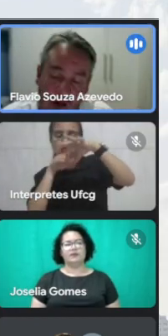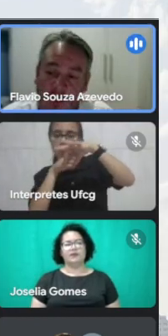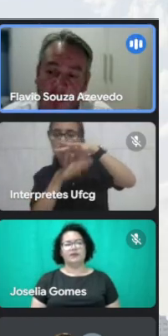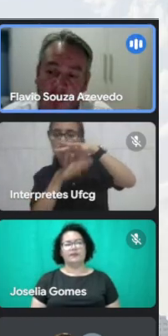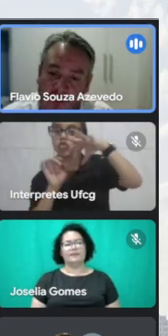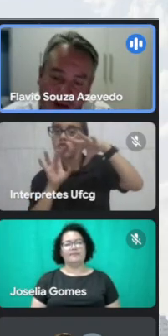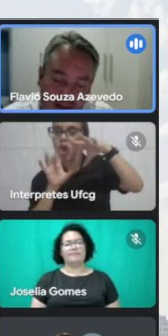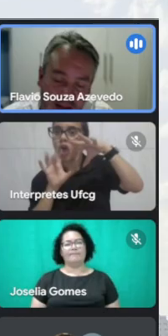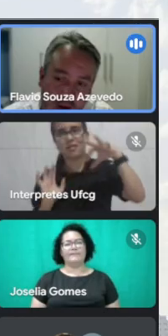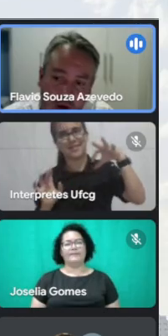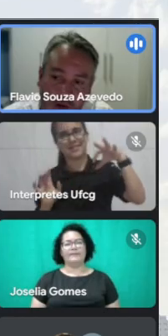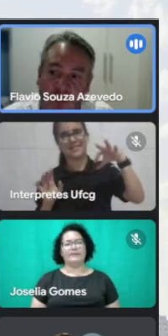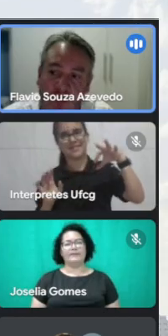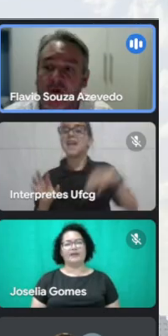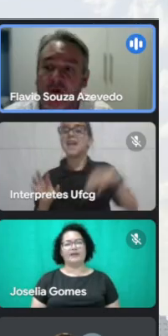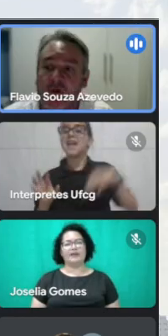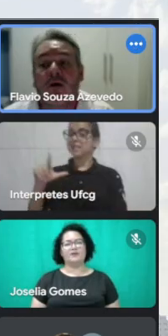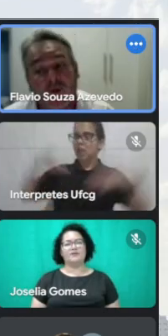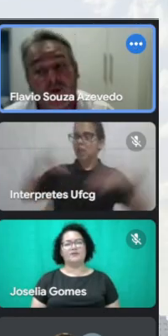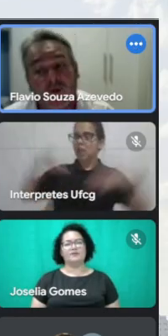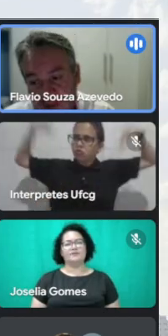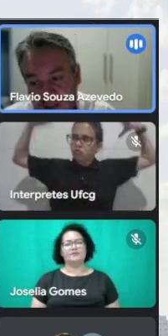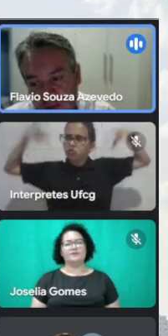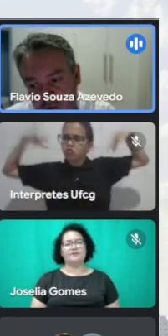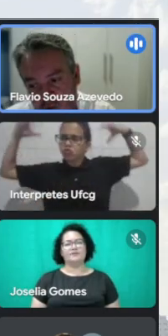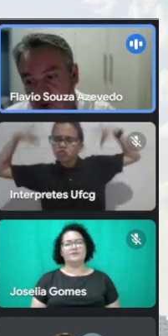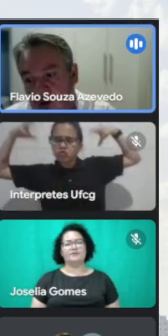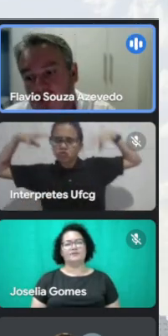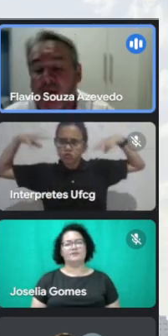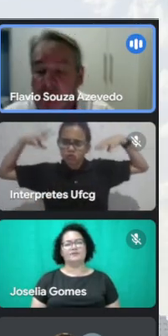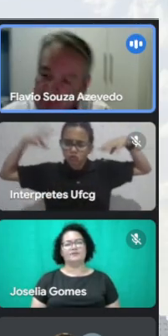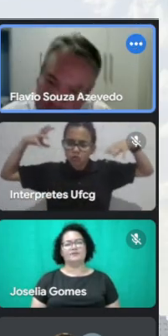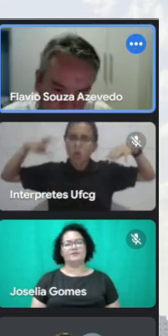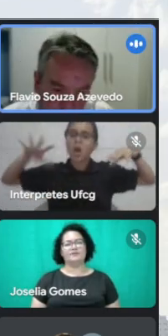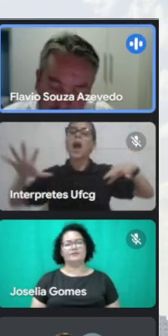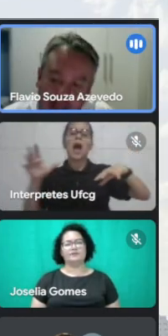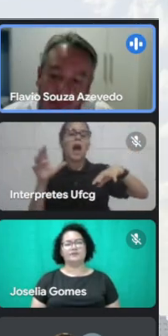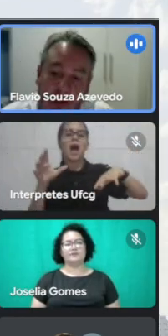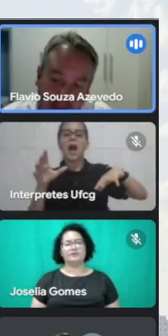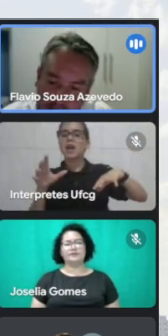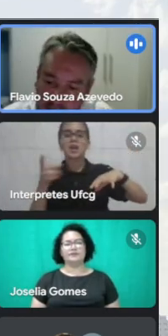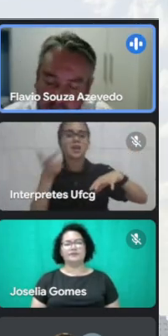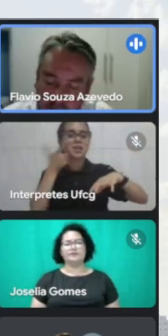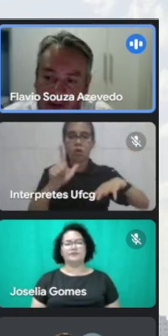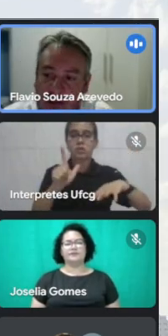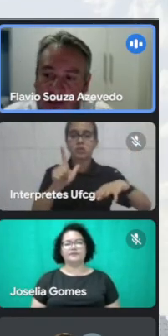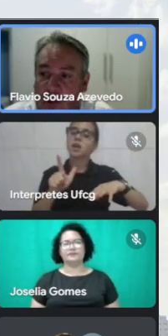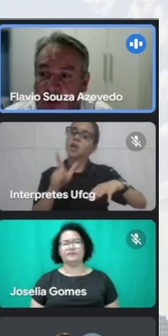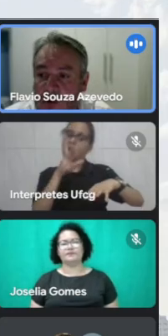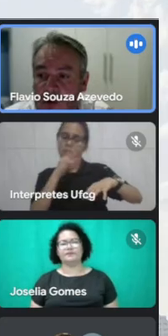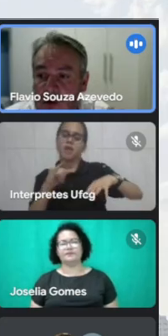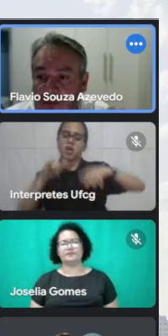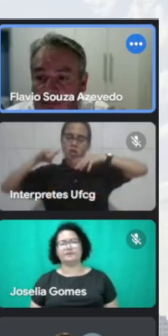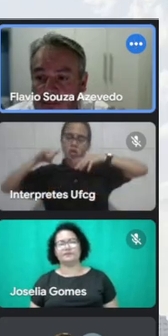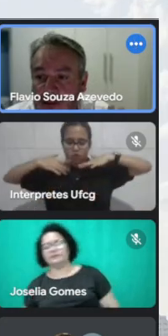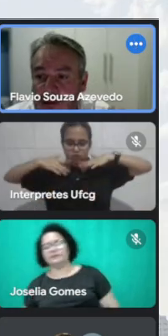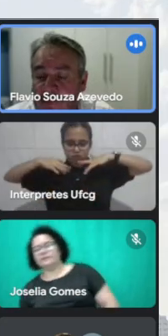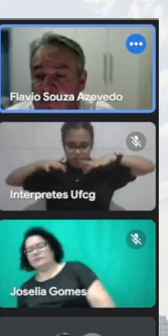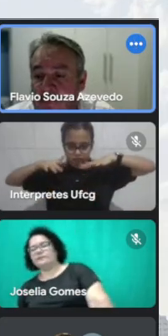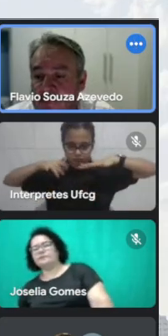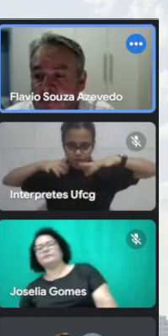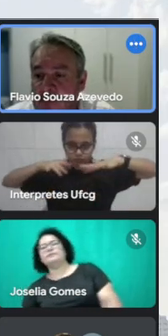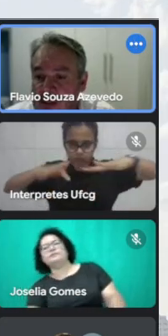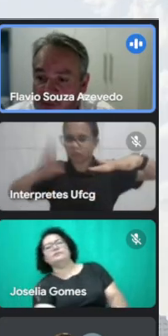cheia maior, uma vazão maior do rio, que o sistema não comporta, ele não tem jeito, ele passa para a lagoa, passa direto para a lagoa,